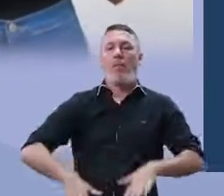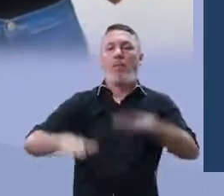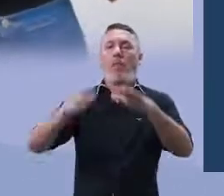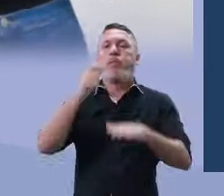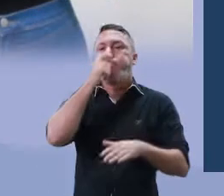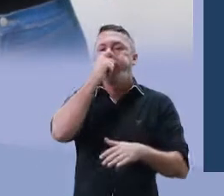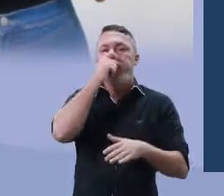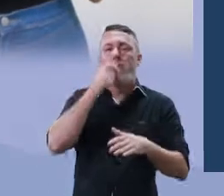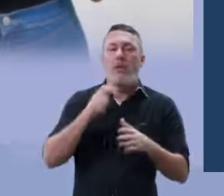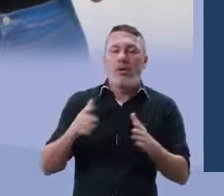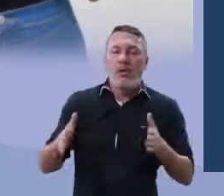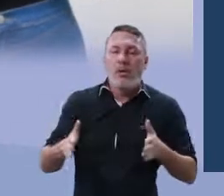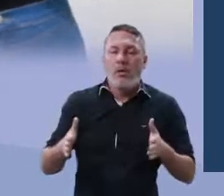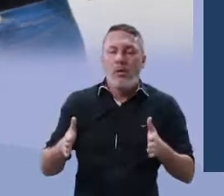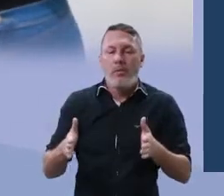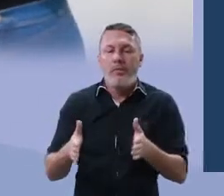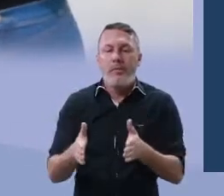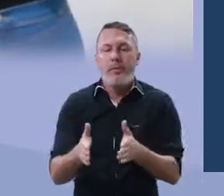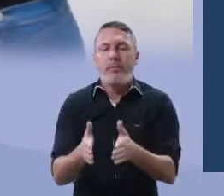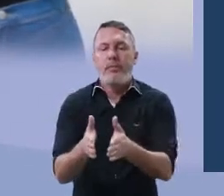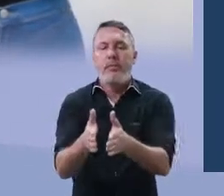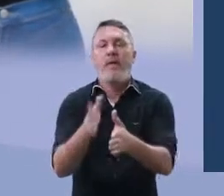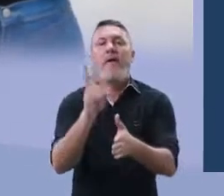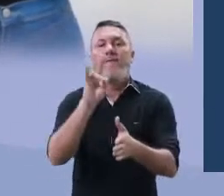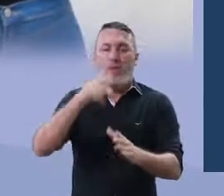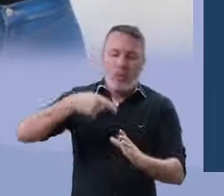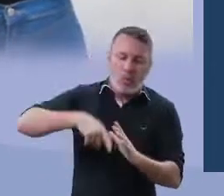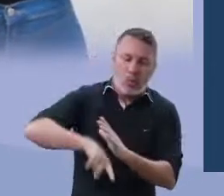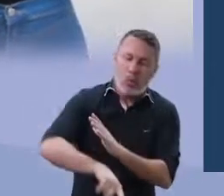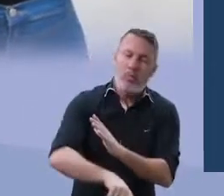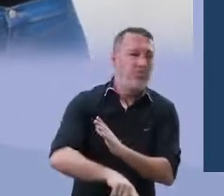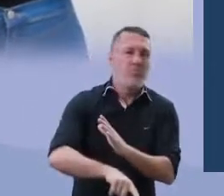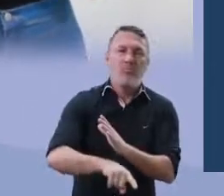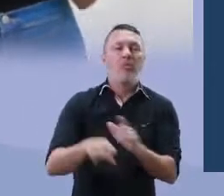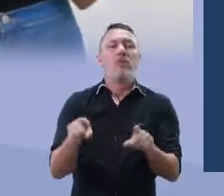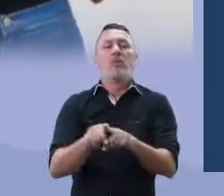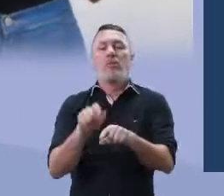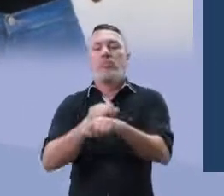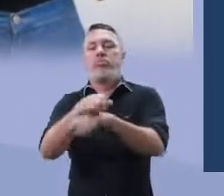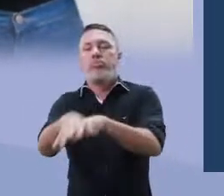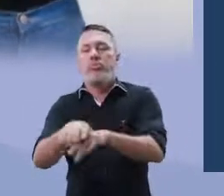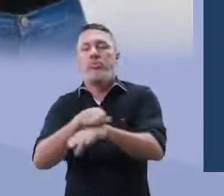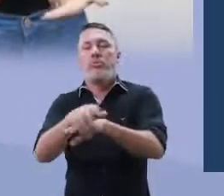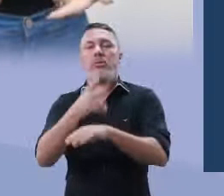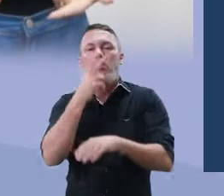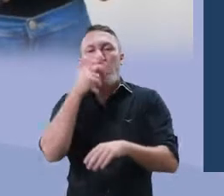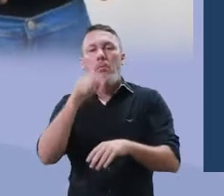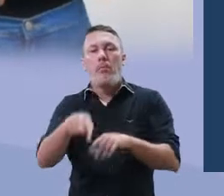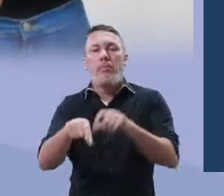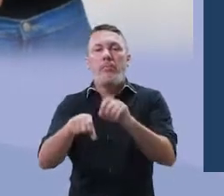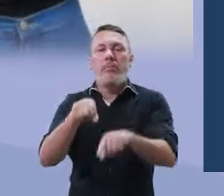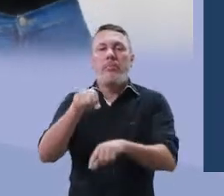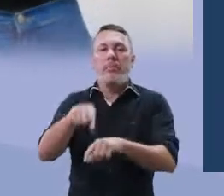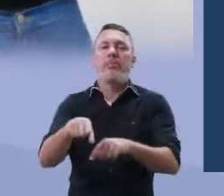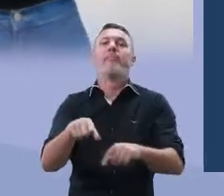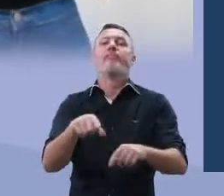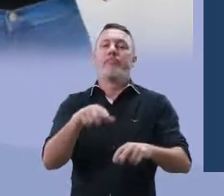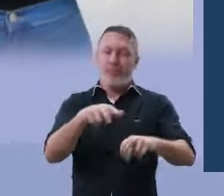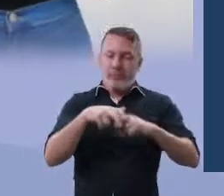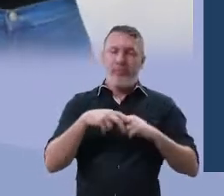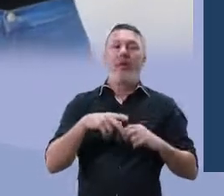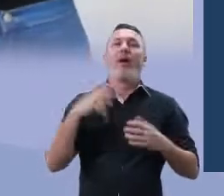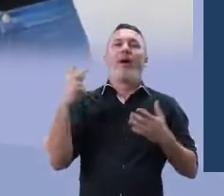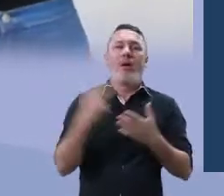ter o assoreamento dos rios, que vão ser influenciados diretamente na profundidade e na força da correnteza. Então, por